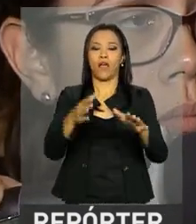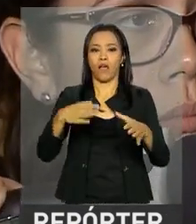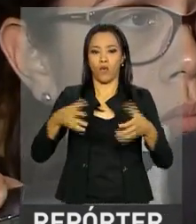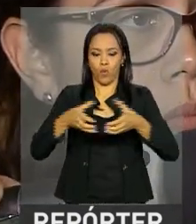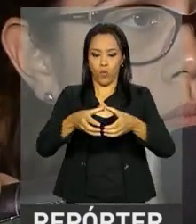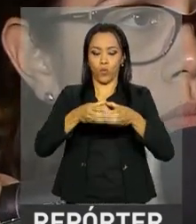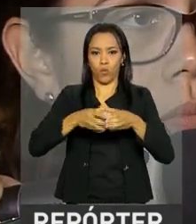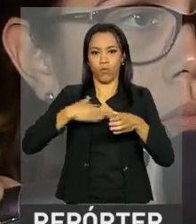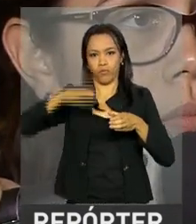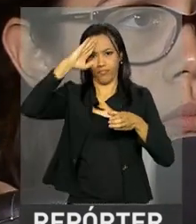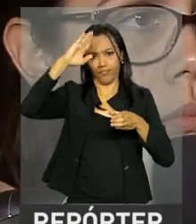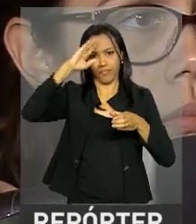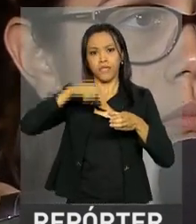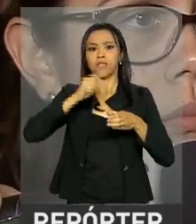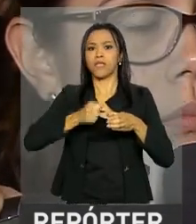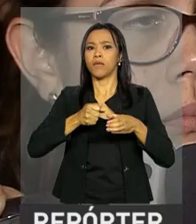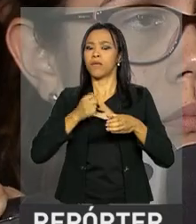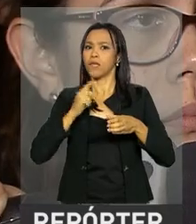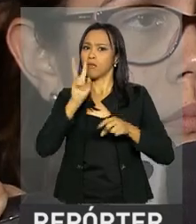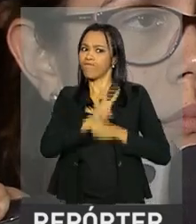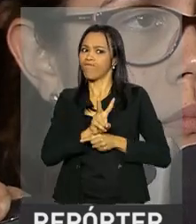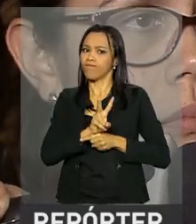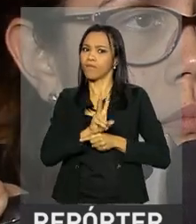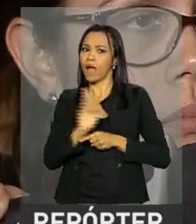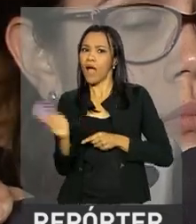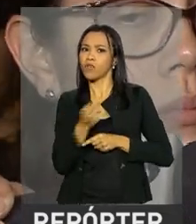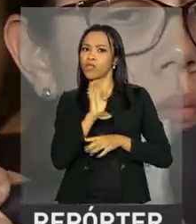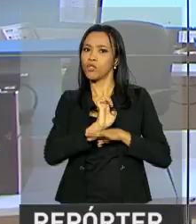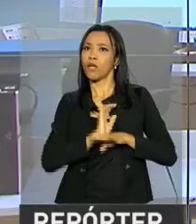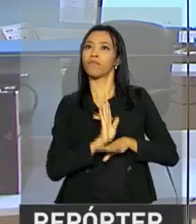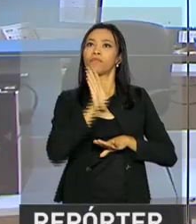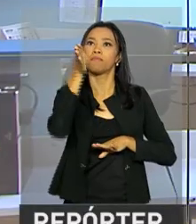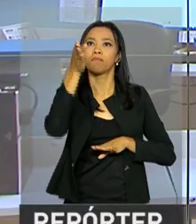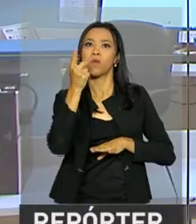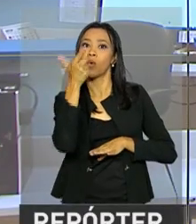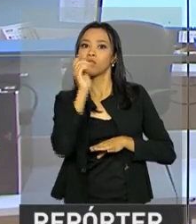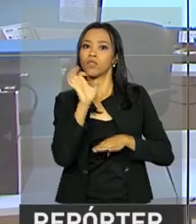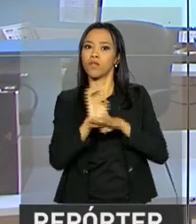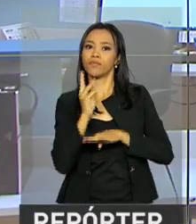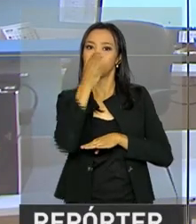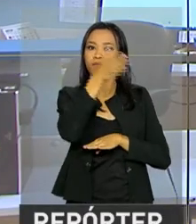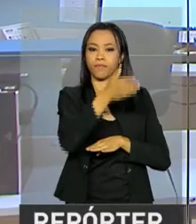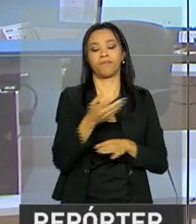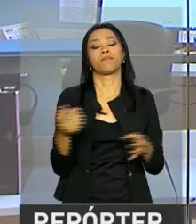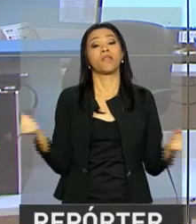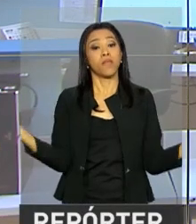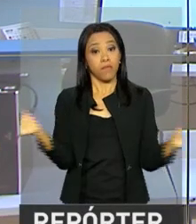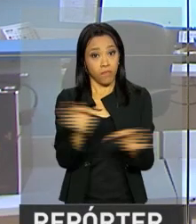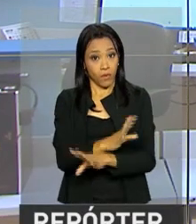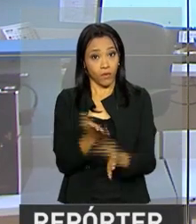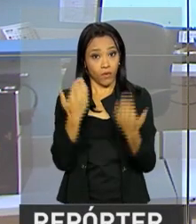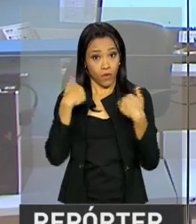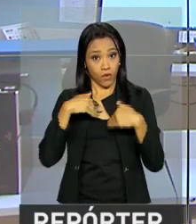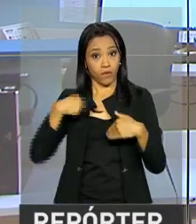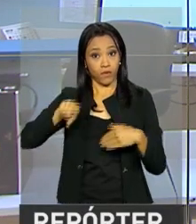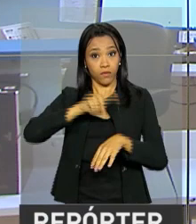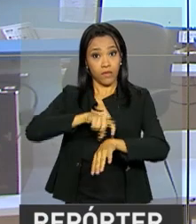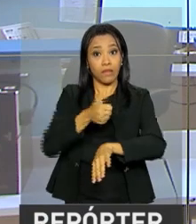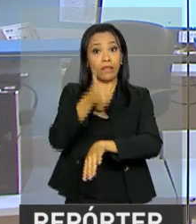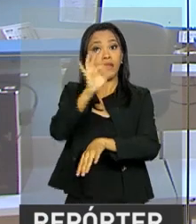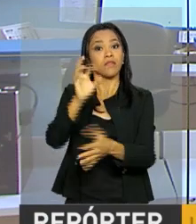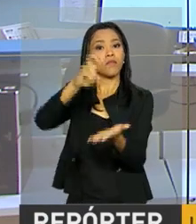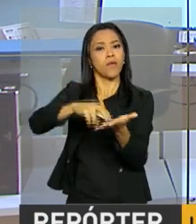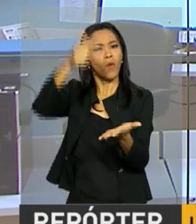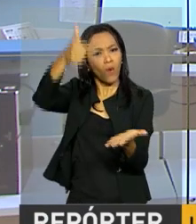tem que ficar sempre em prontidão para eventuais problemas. Nós ficamos por aqui, voltamos às 10 da manhã na próxima edição